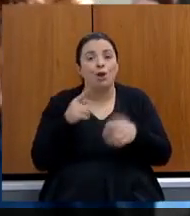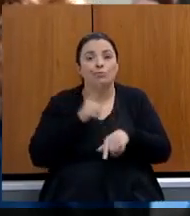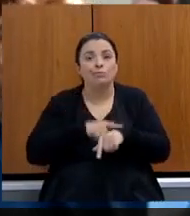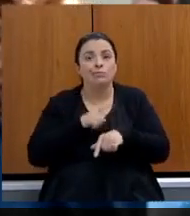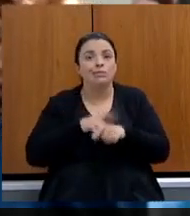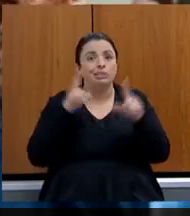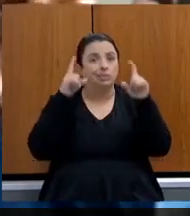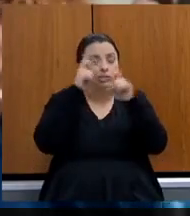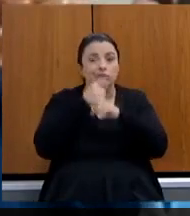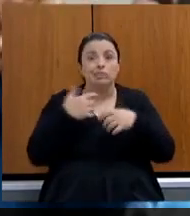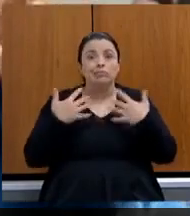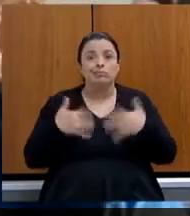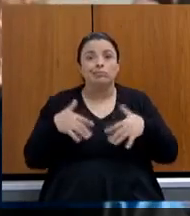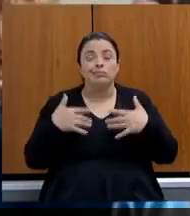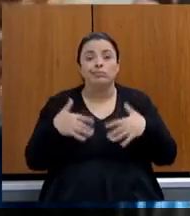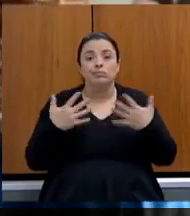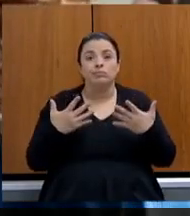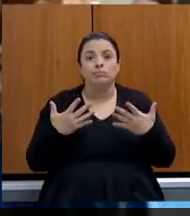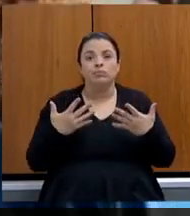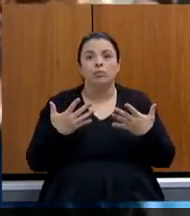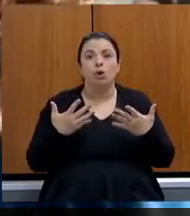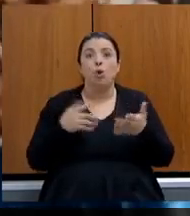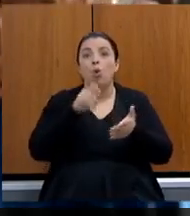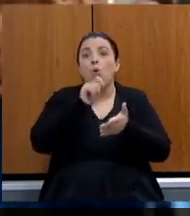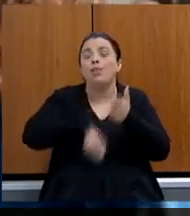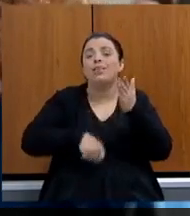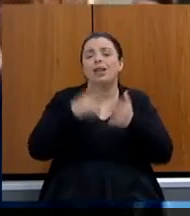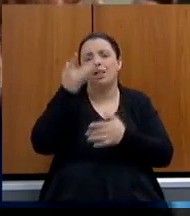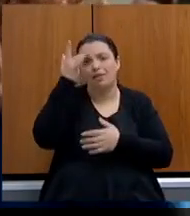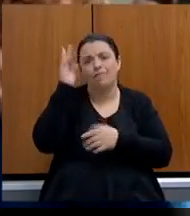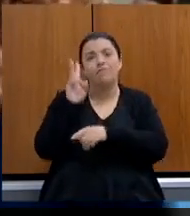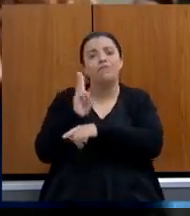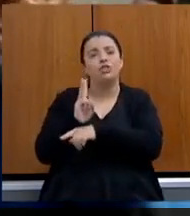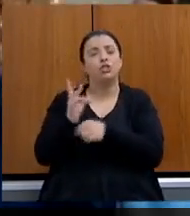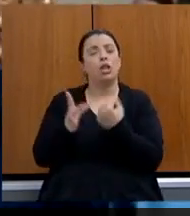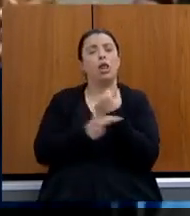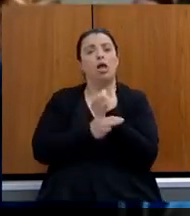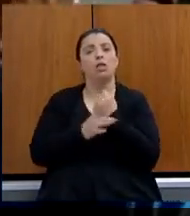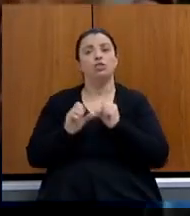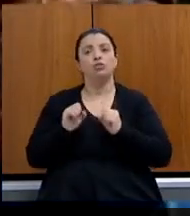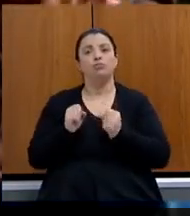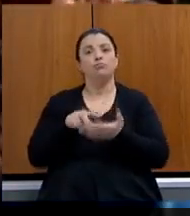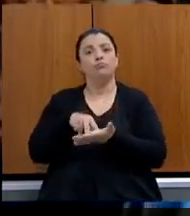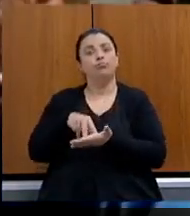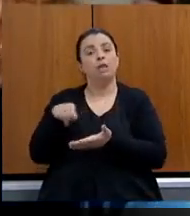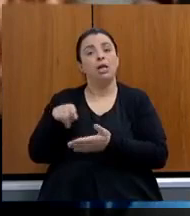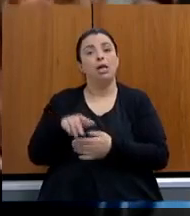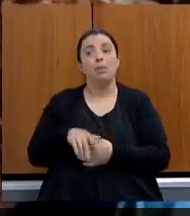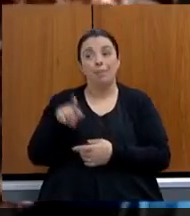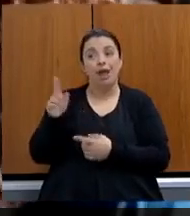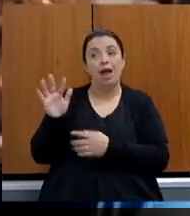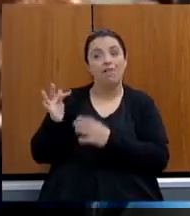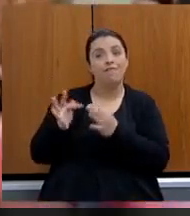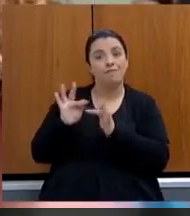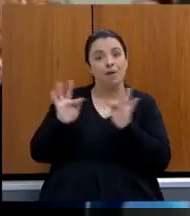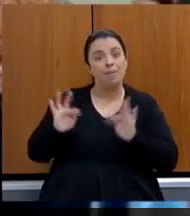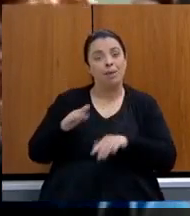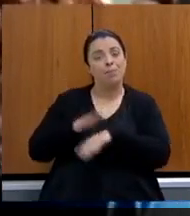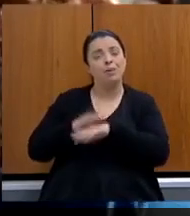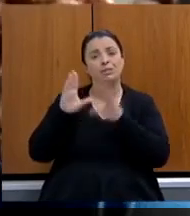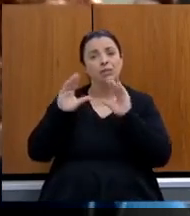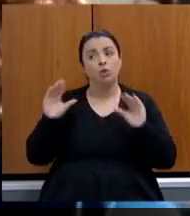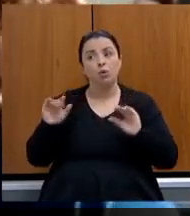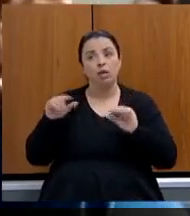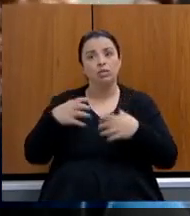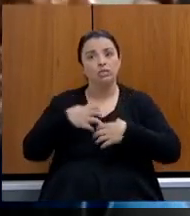o clima que tá lá de vigilantes para que as famílias possam dormir tranquilamente e para aqueles copos em ti seguro Então